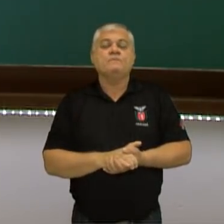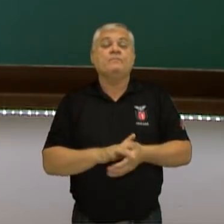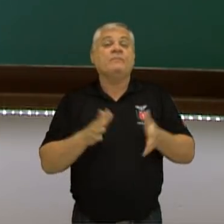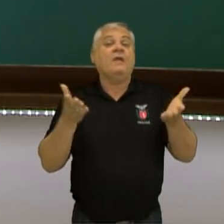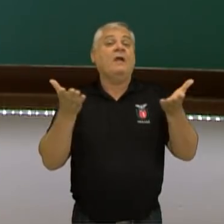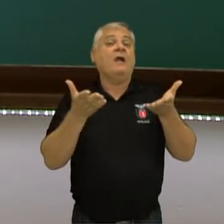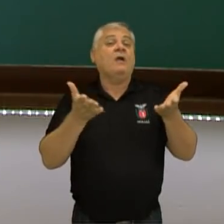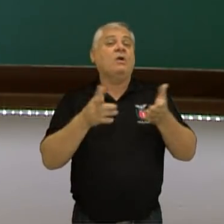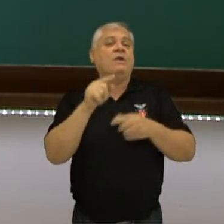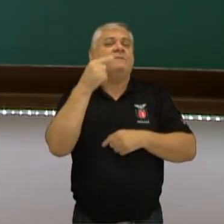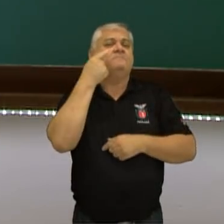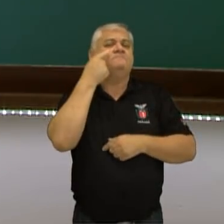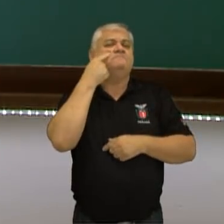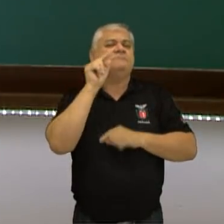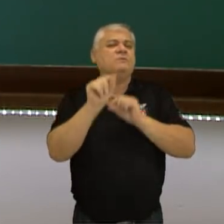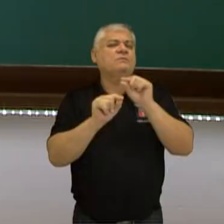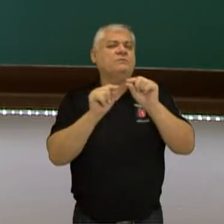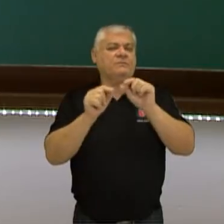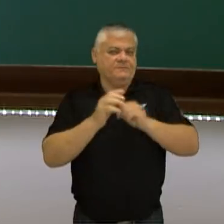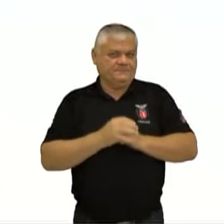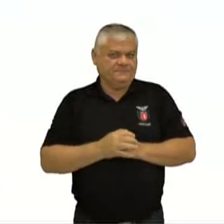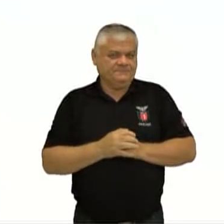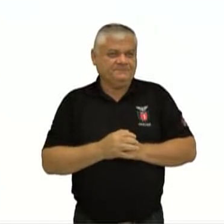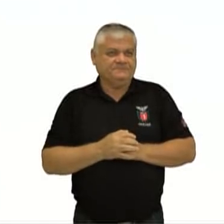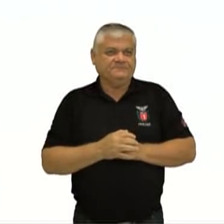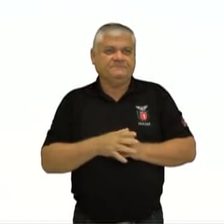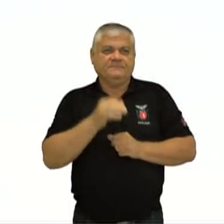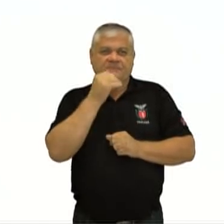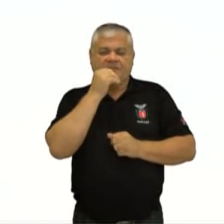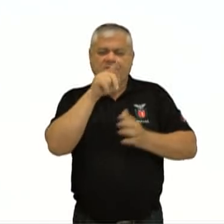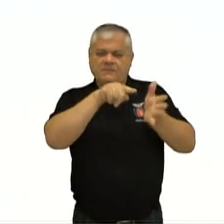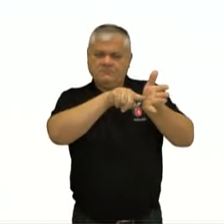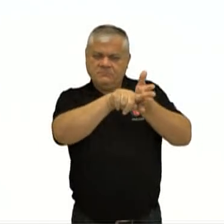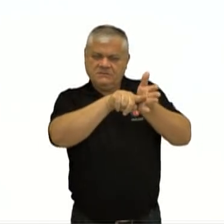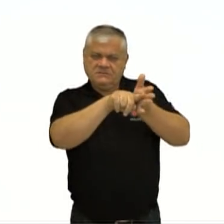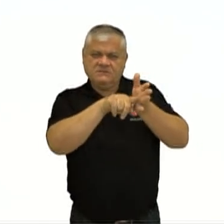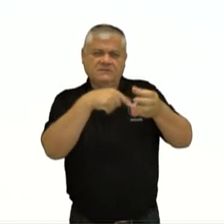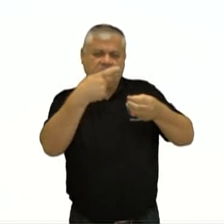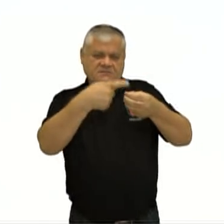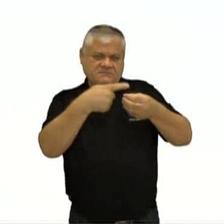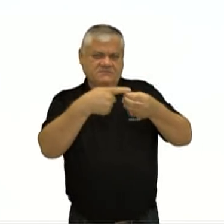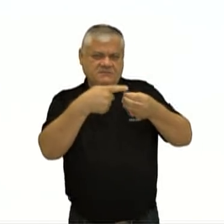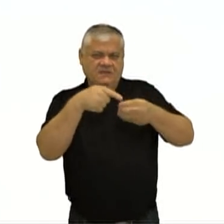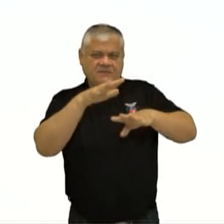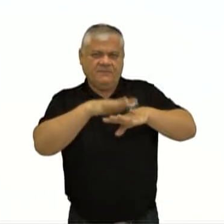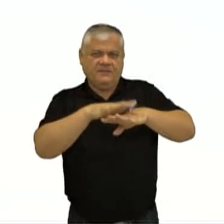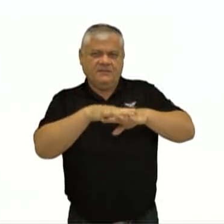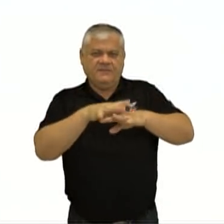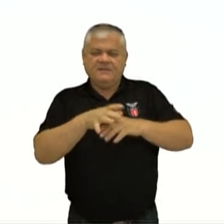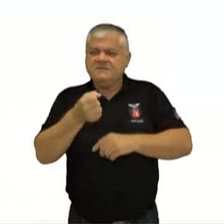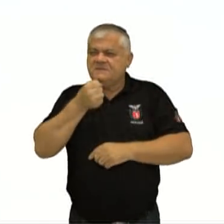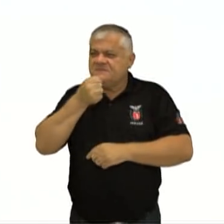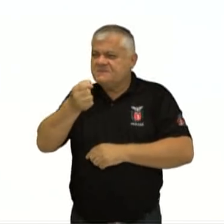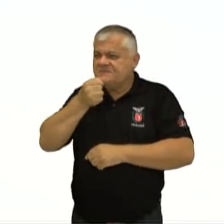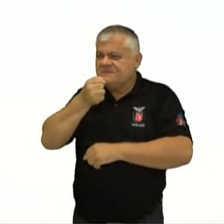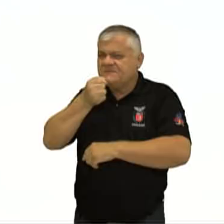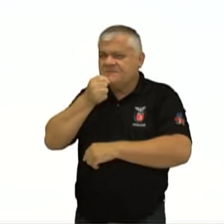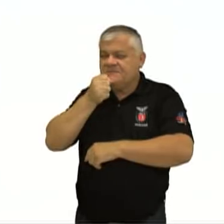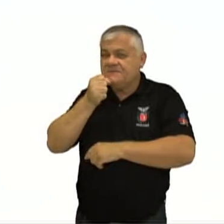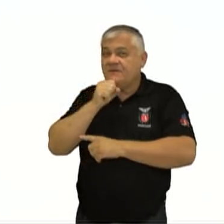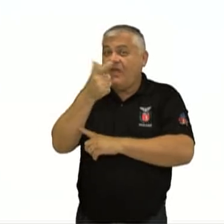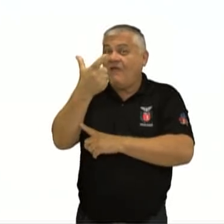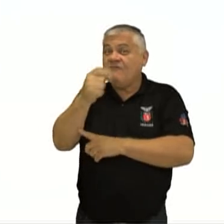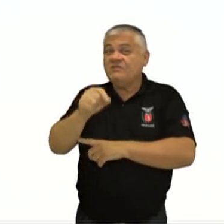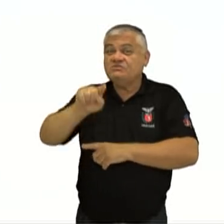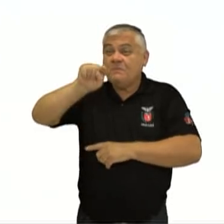Agora, vamos analisar a seguinte situação. Em uma pesquisa na cidade da matemática, foram entrevistados 20 mil habitantes.